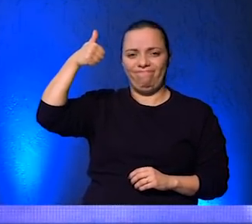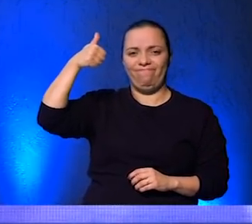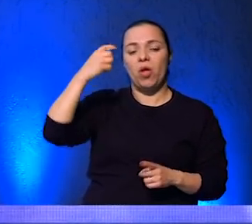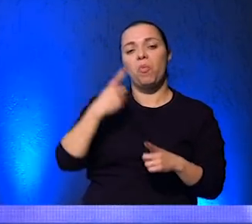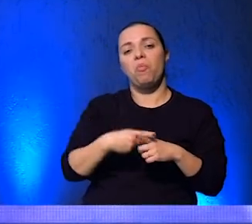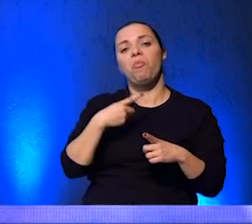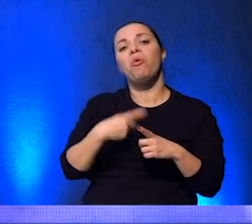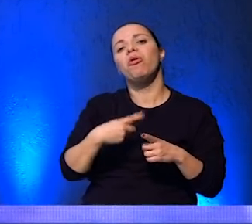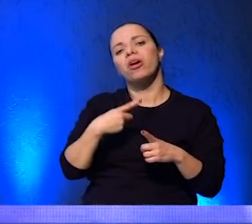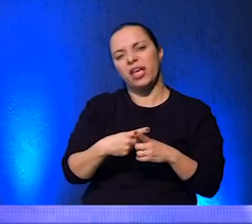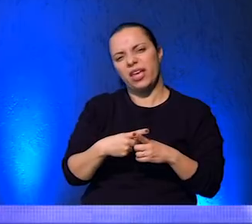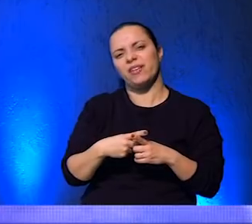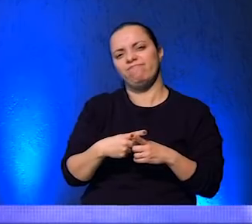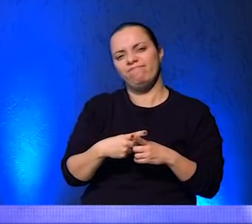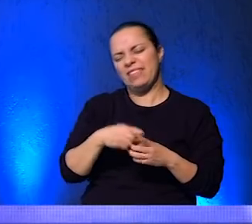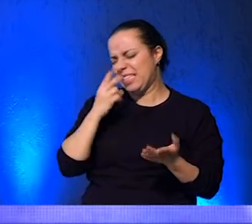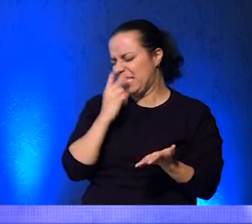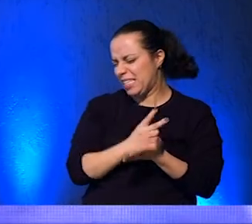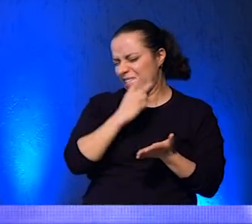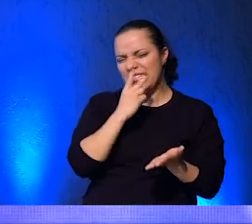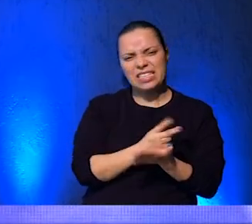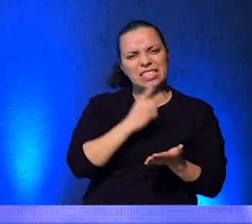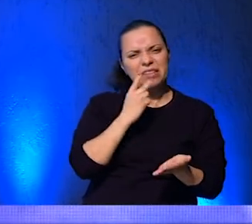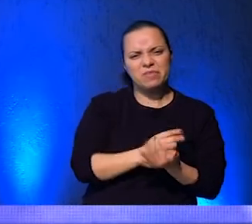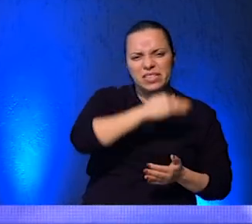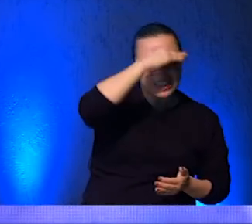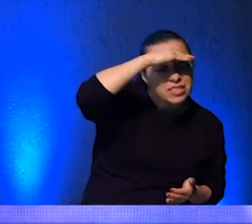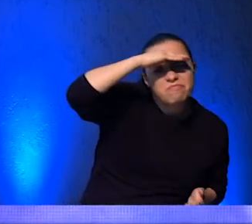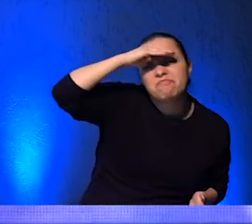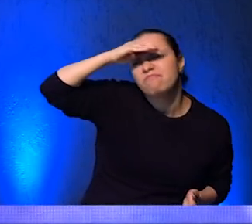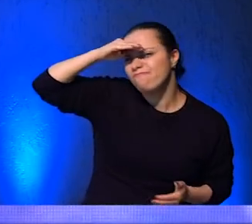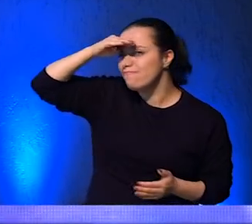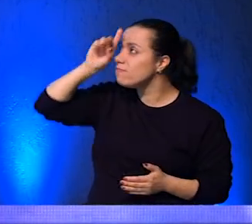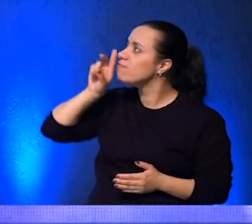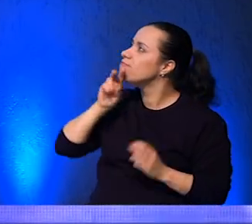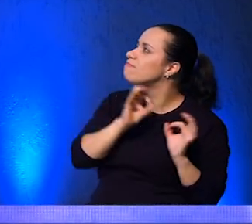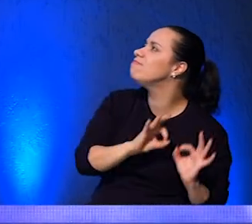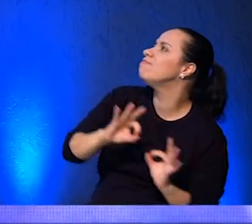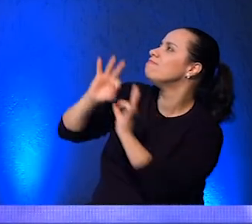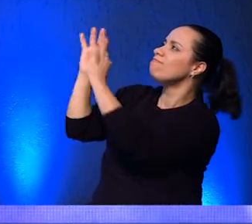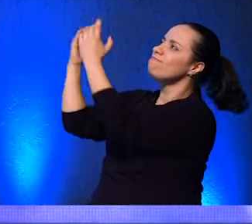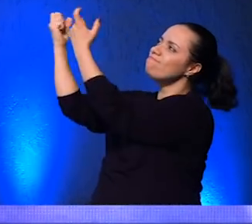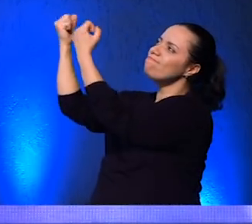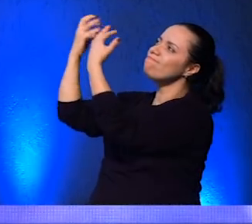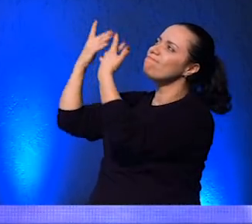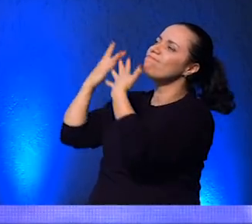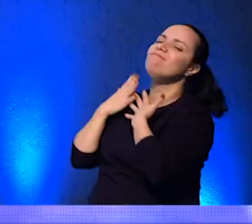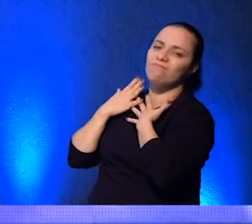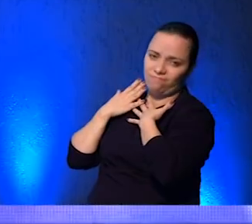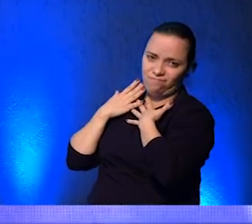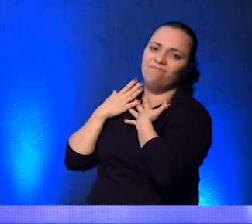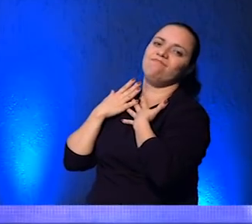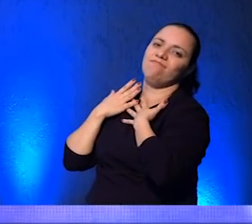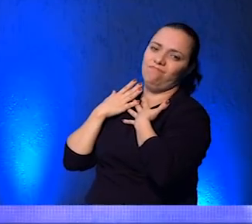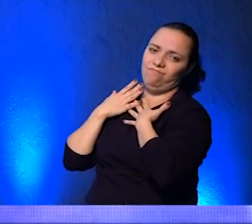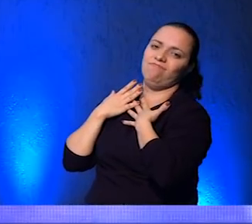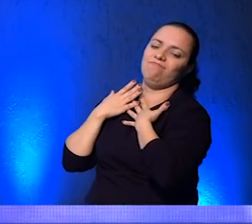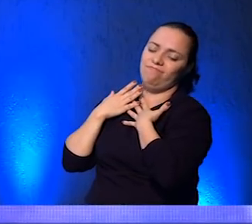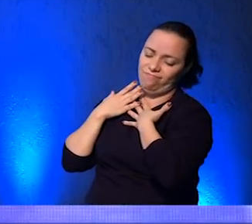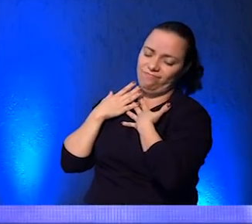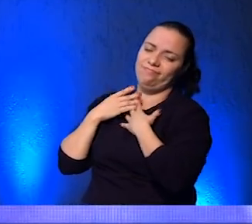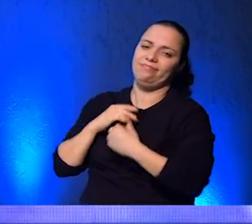melhor porque porque ele buscou a benção de deus no meio da sua luta